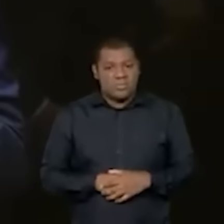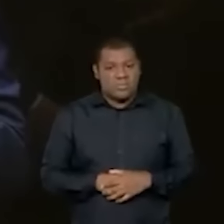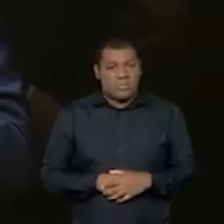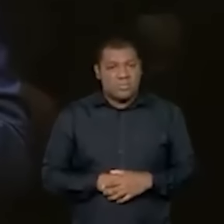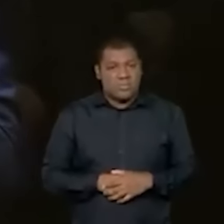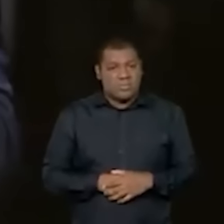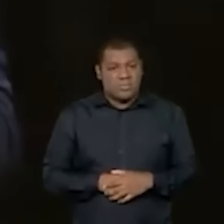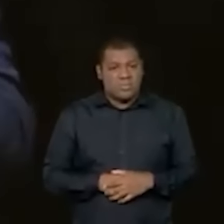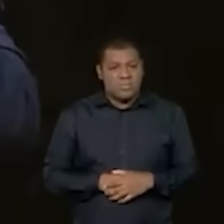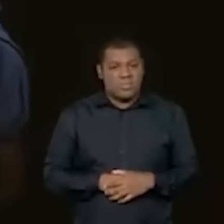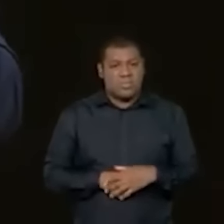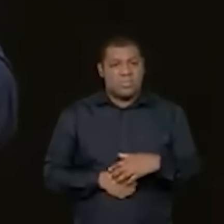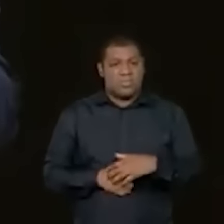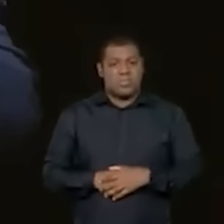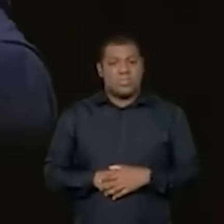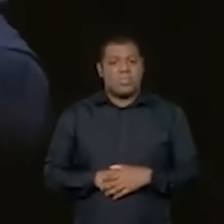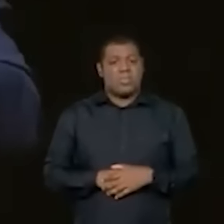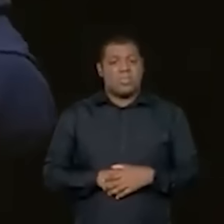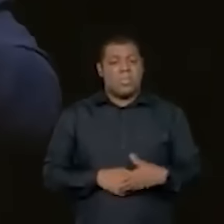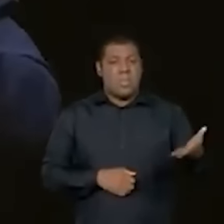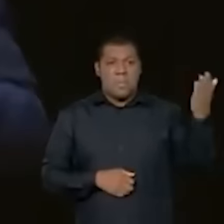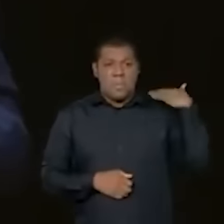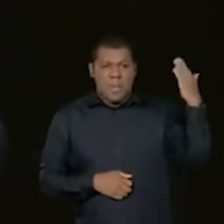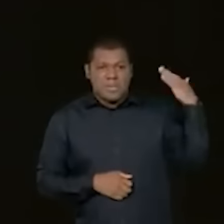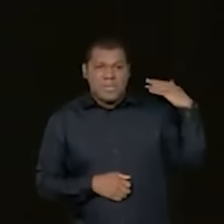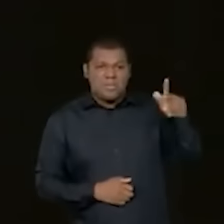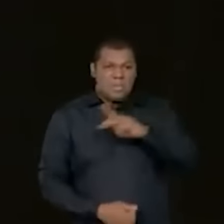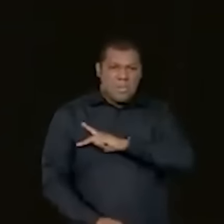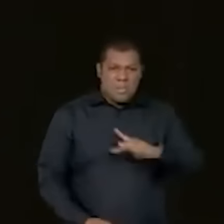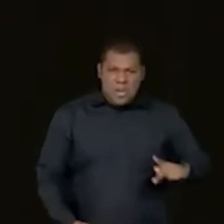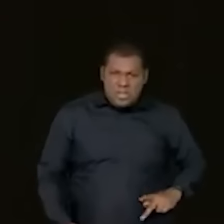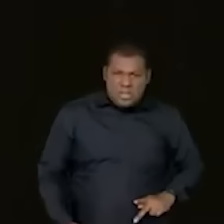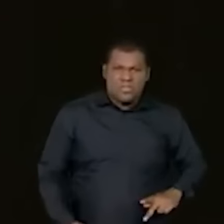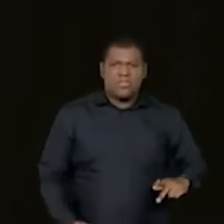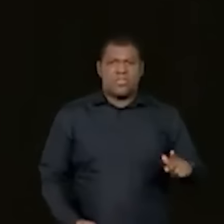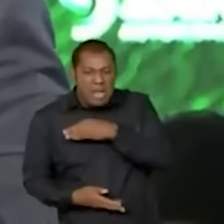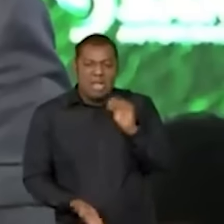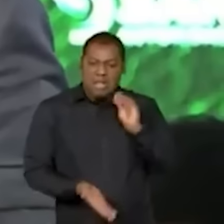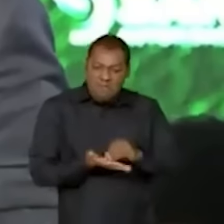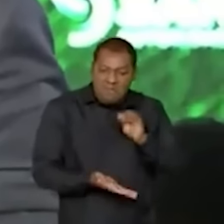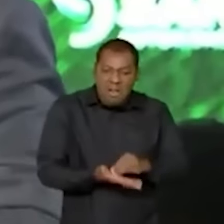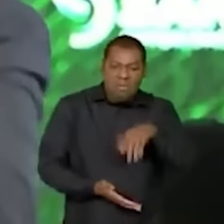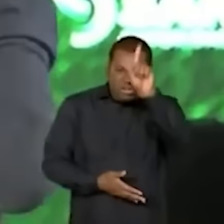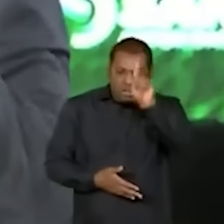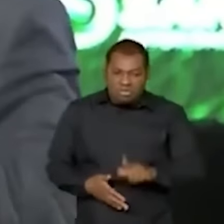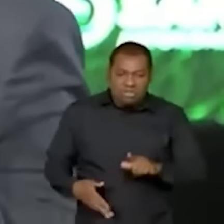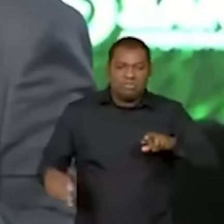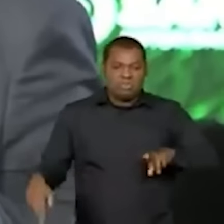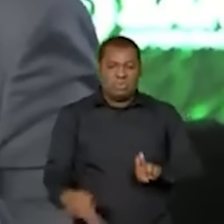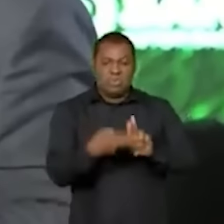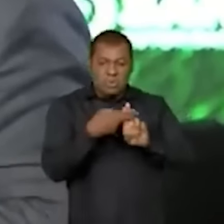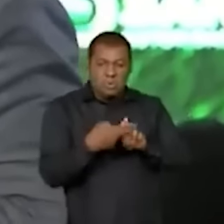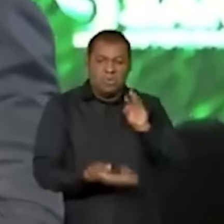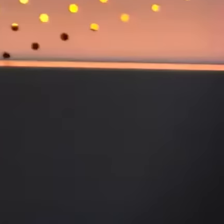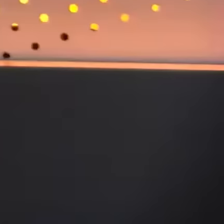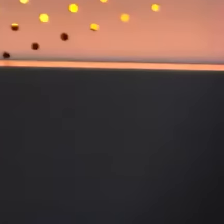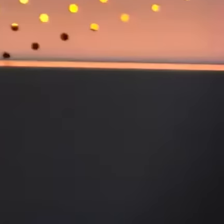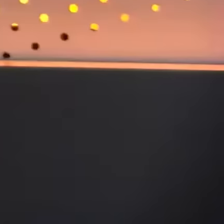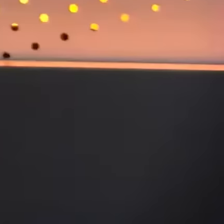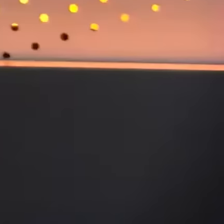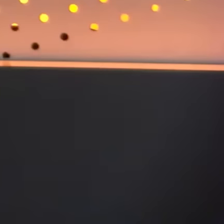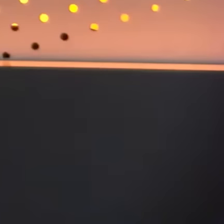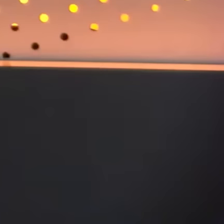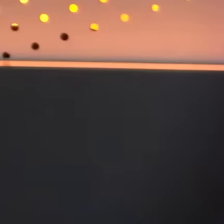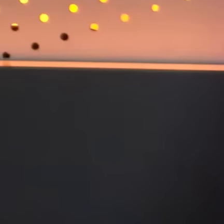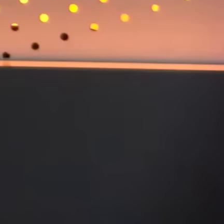permanecer em observação Durante os próximos dias pioto a gente trouxe então a informação sobre as últimas viagens aí da primeira dama